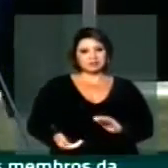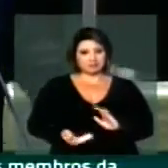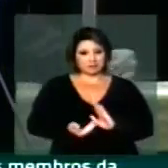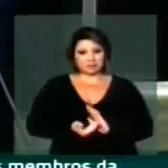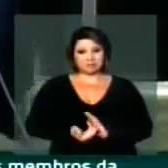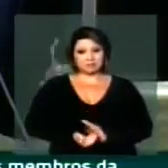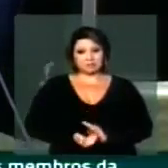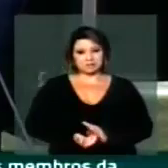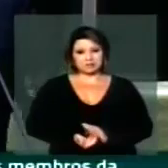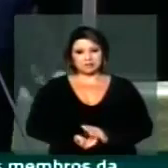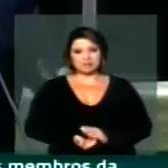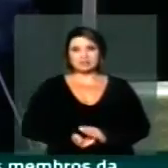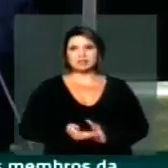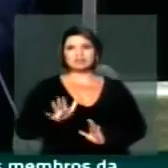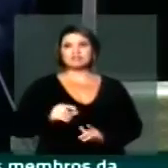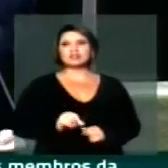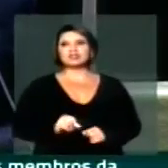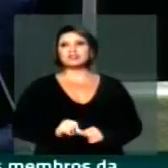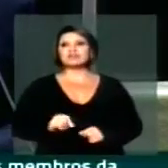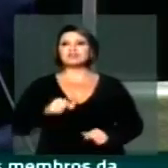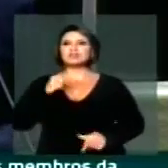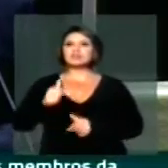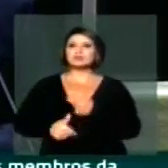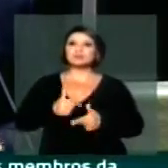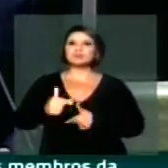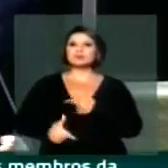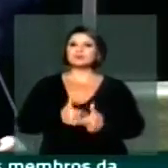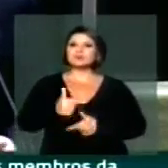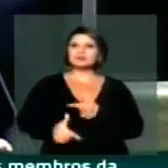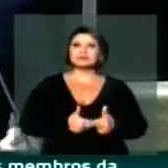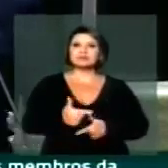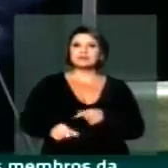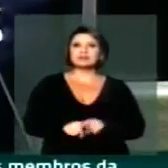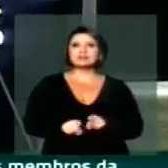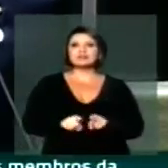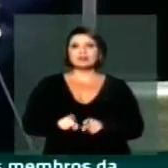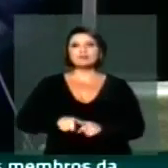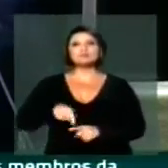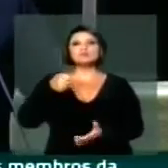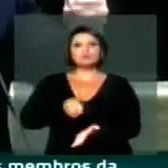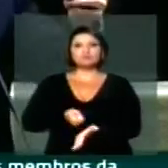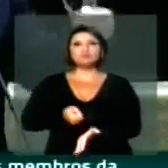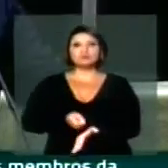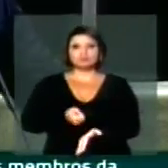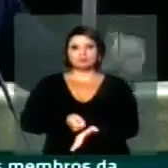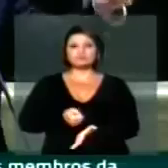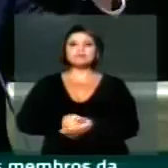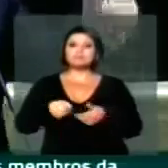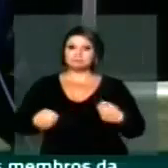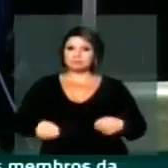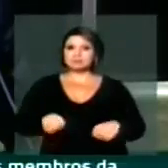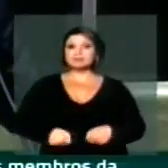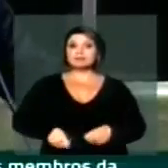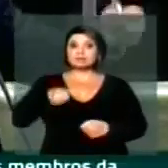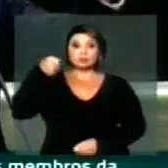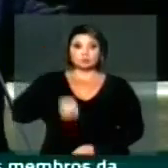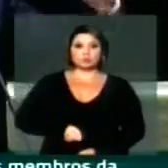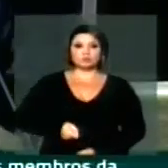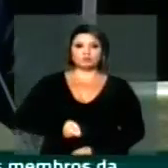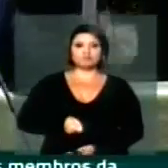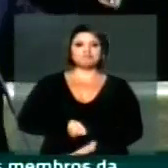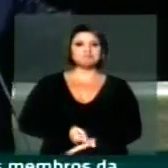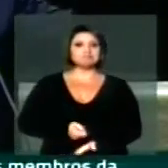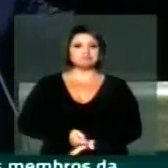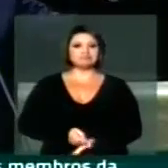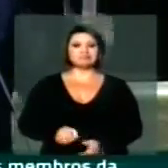tinha feito todo o trabalho, todo o esforço, e portanto eu era rígido, porque era preciso ser rígido, porque